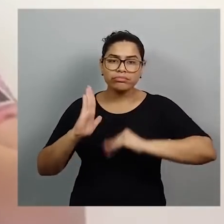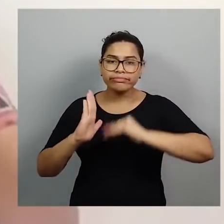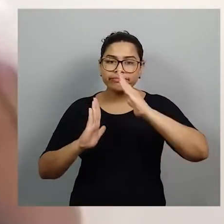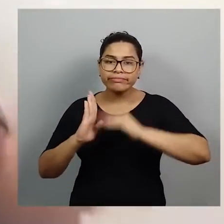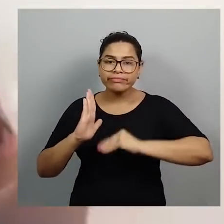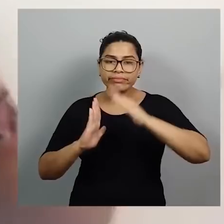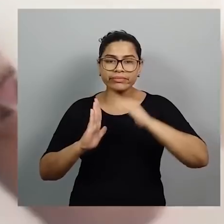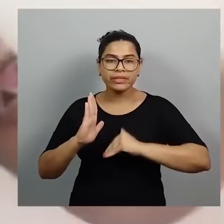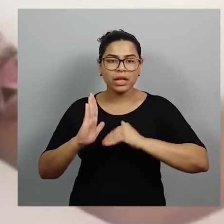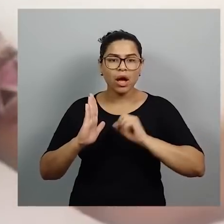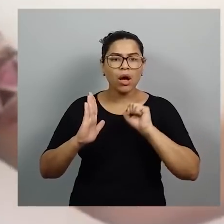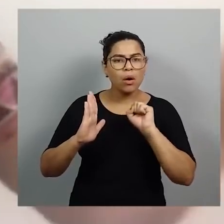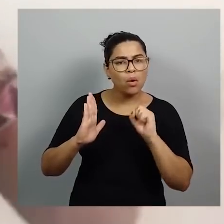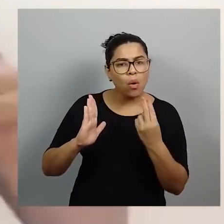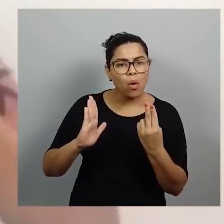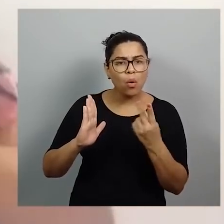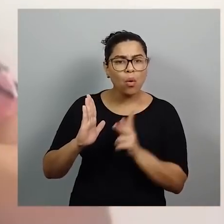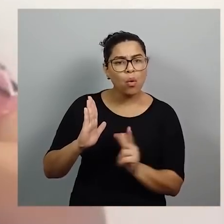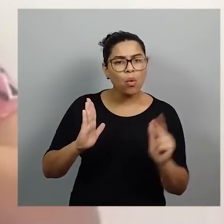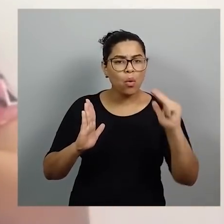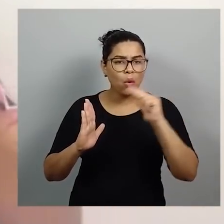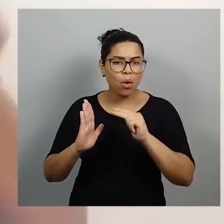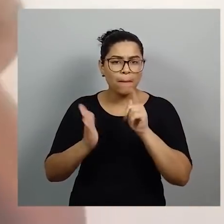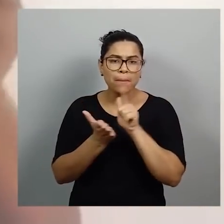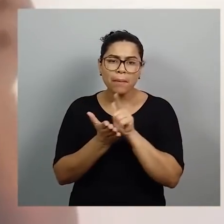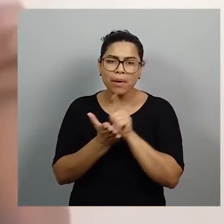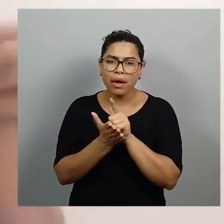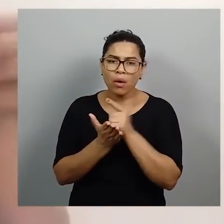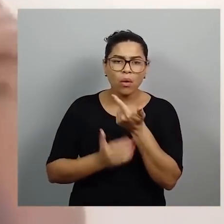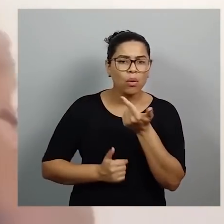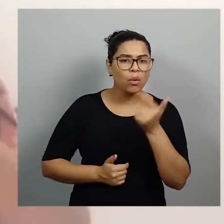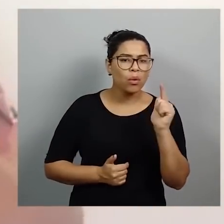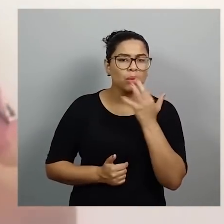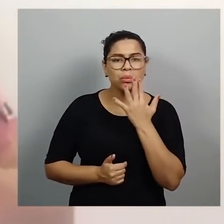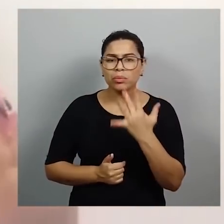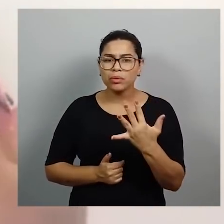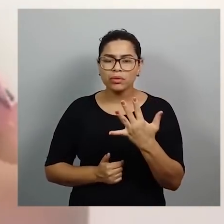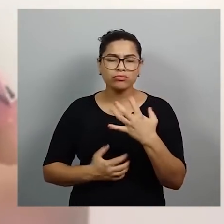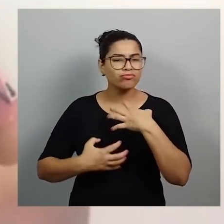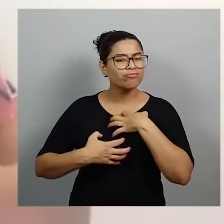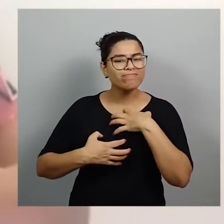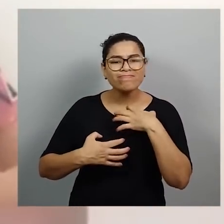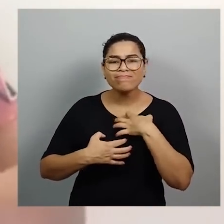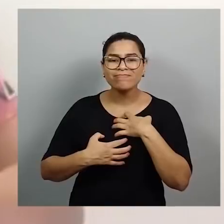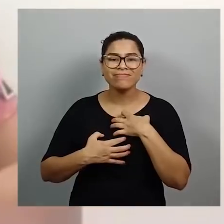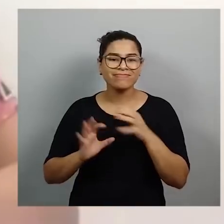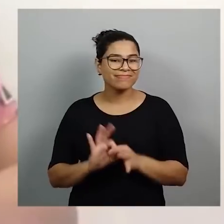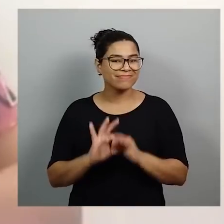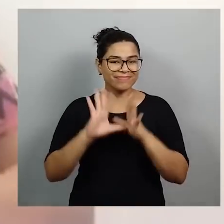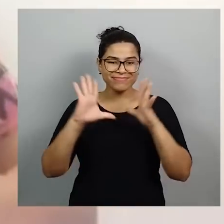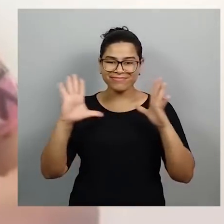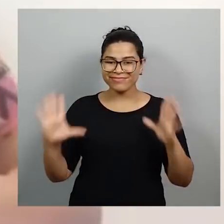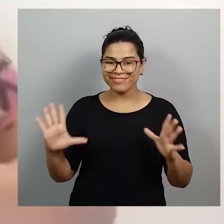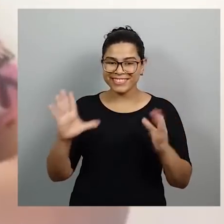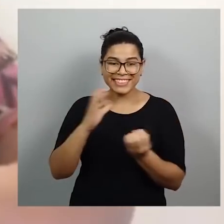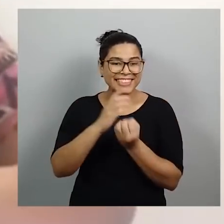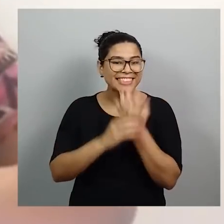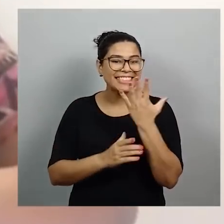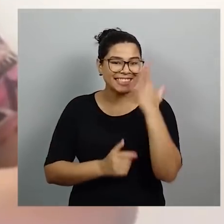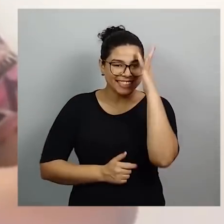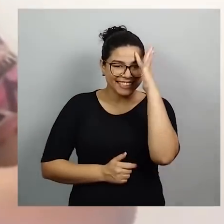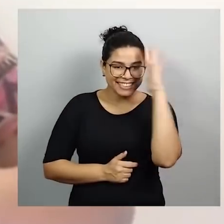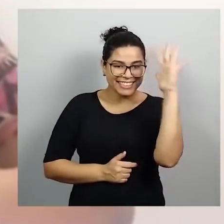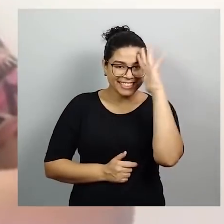Pode ser pintado, pode ser recorte de papel, de papelão. Como bem disse,